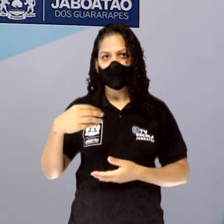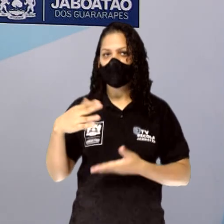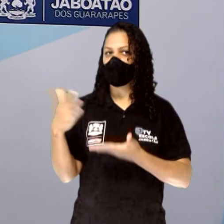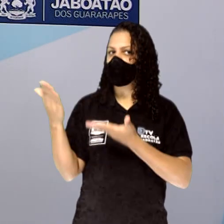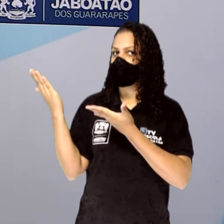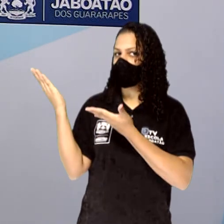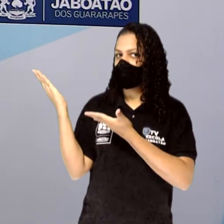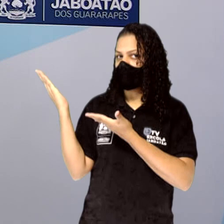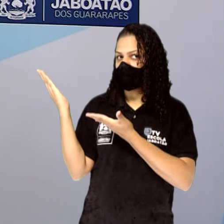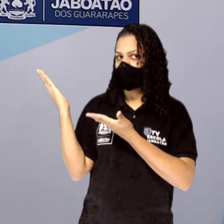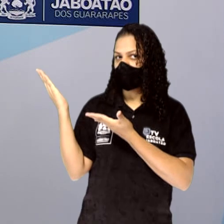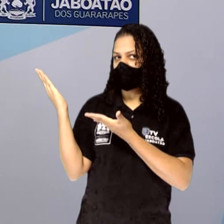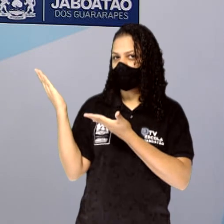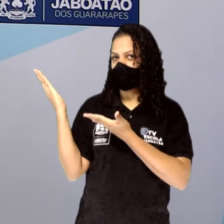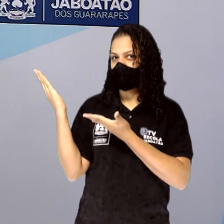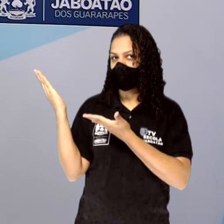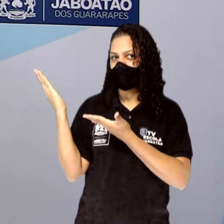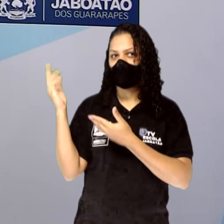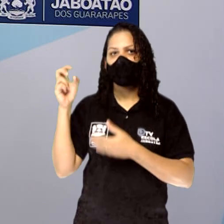Brother.